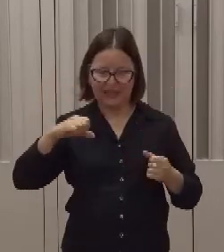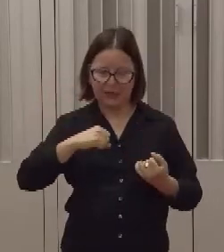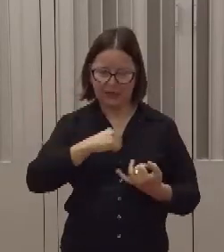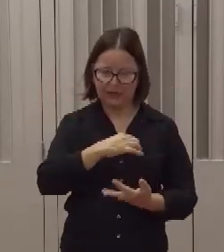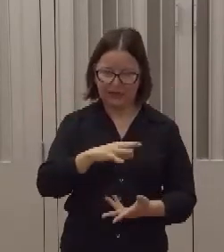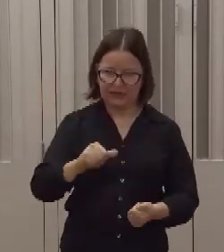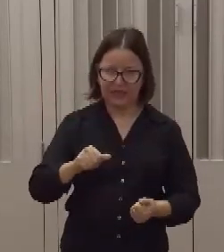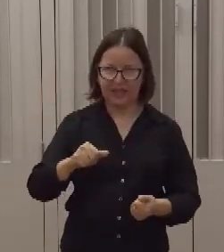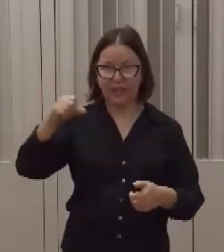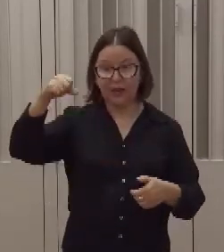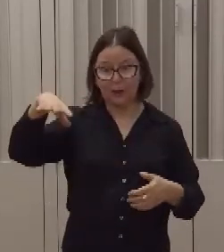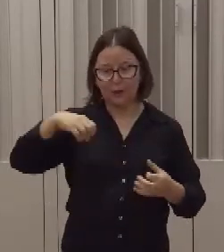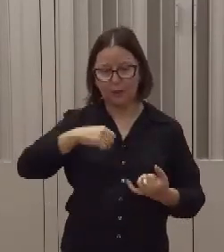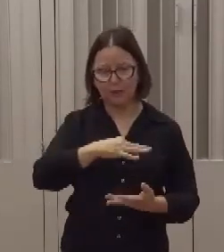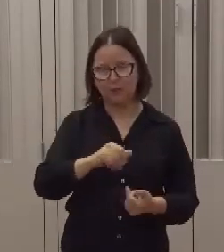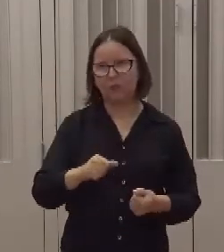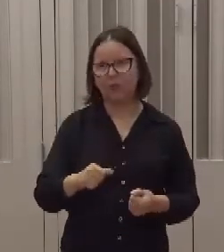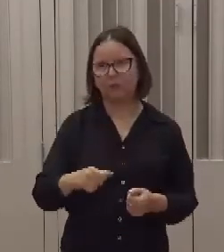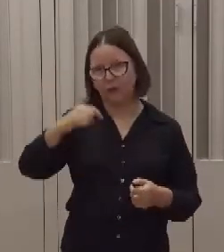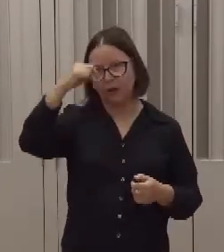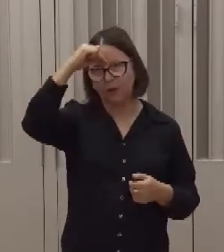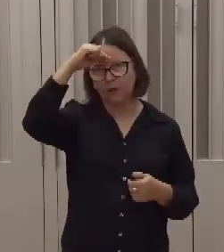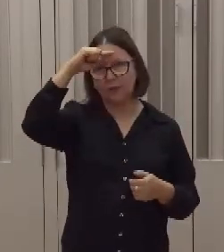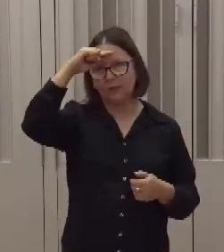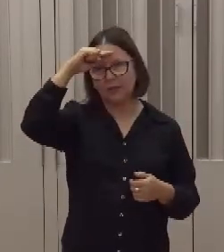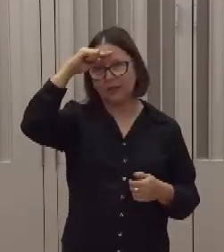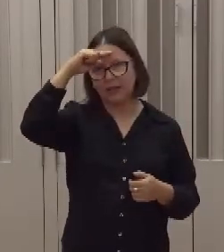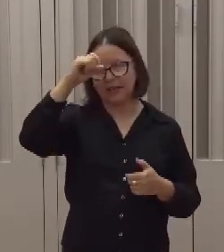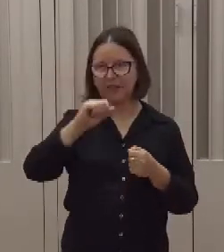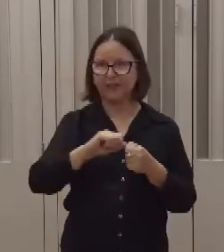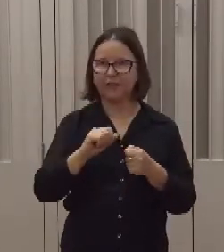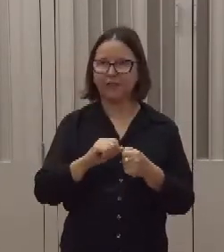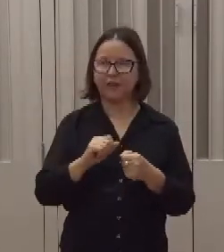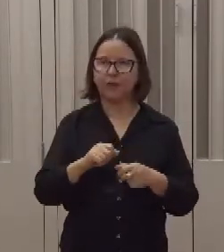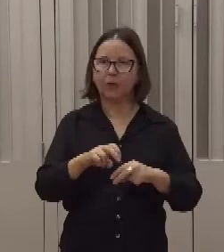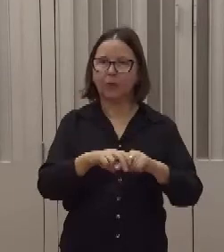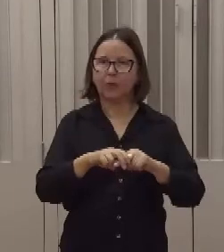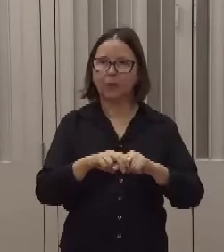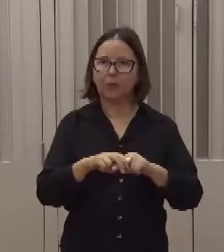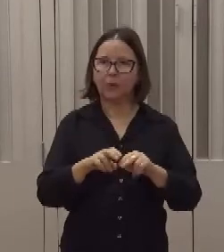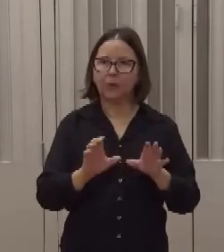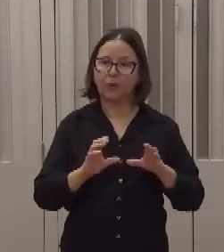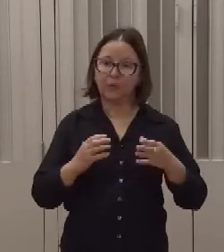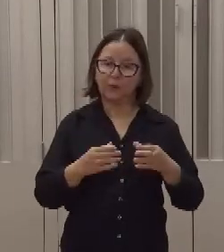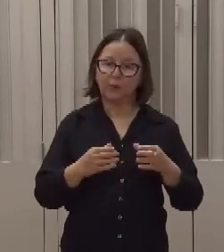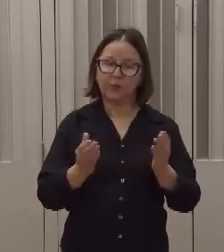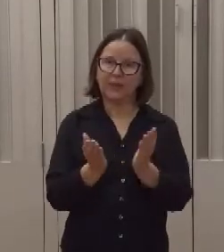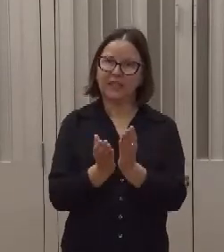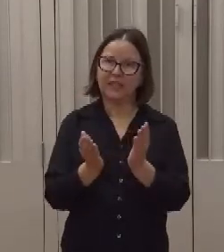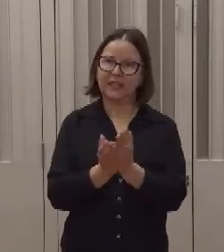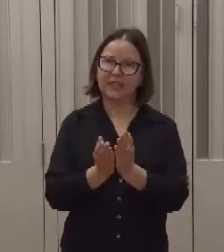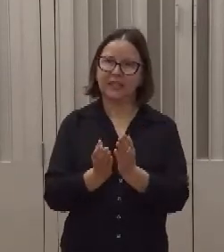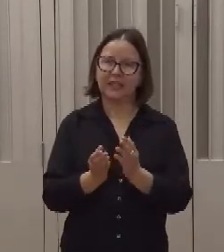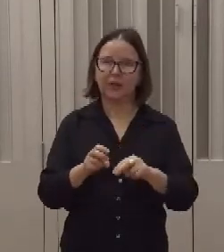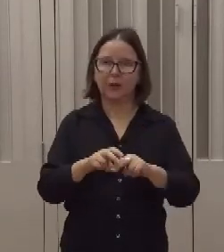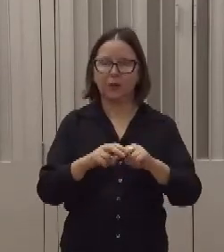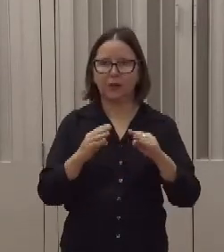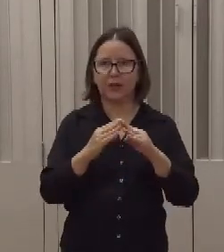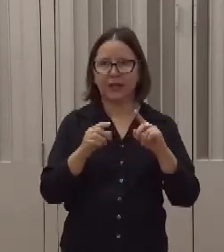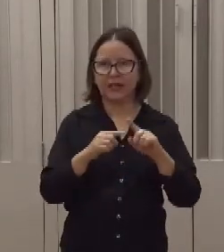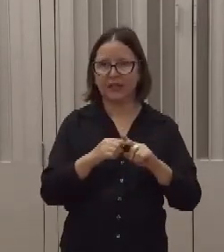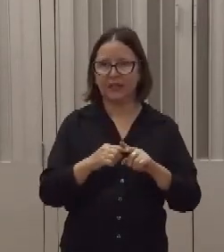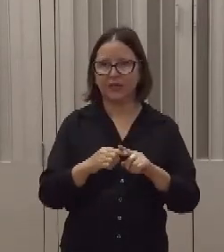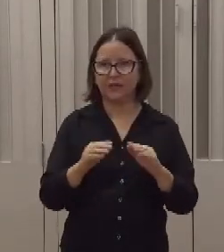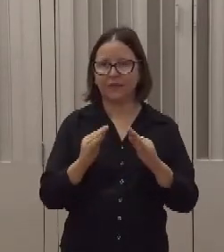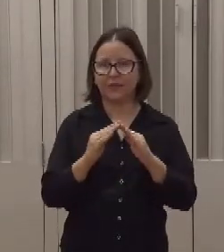do mundo. Hospitais eram fundados por cristãos, por igrejas. Escolas e universidades